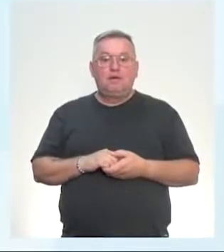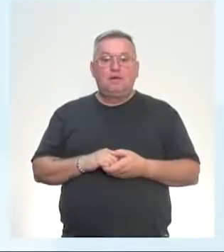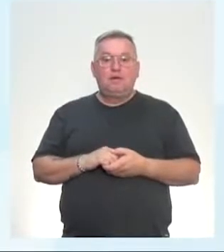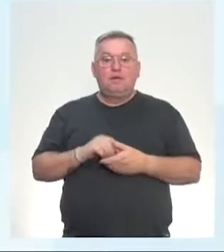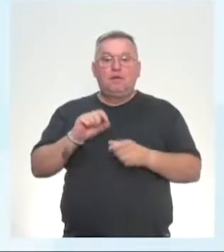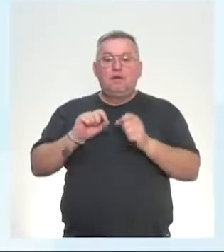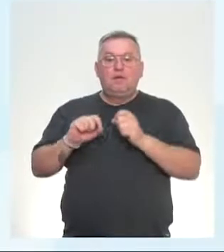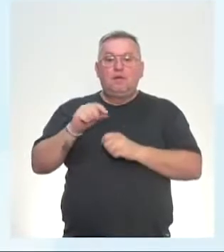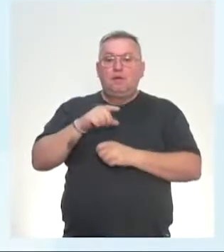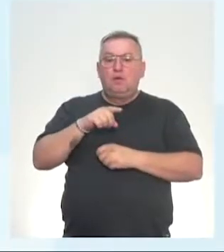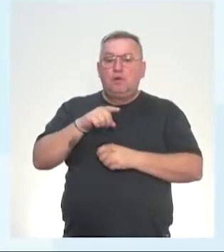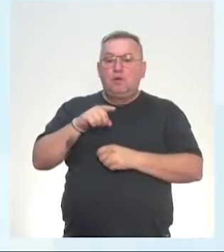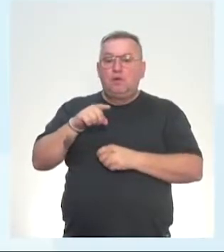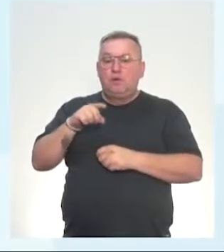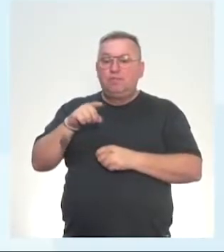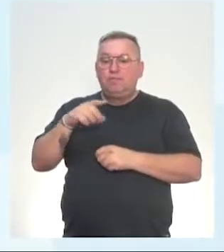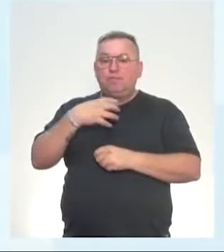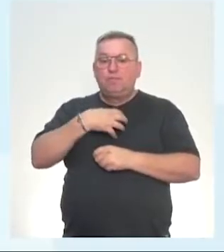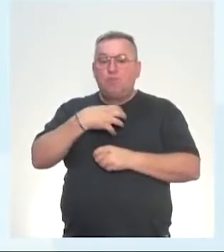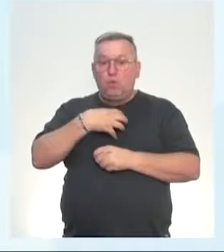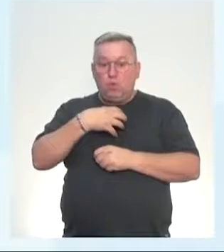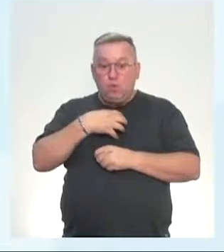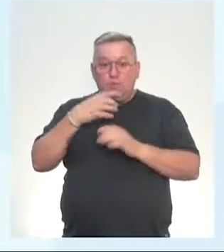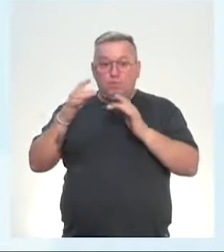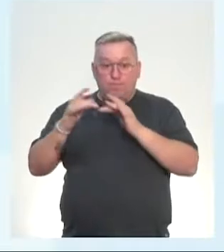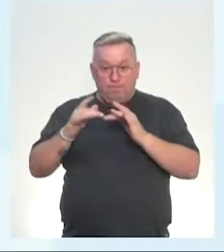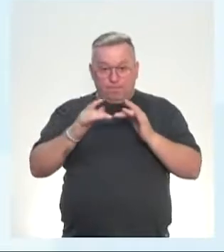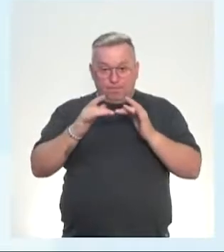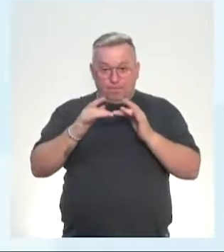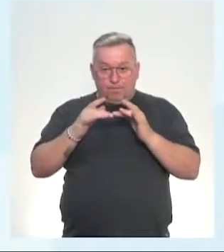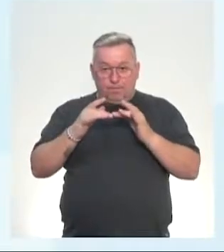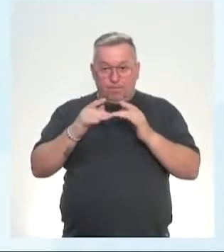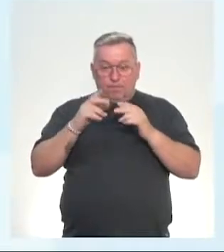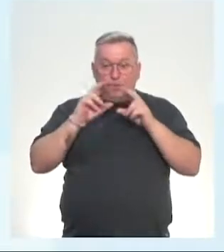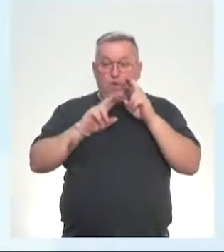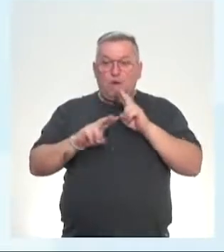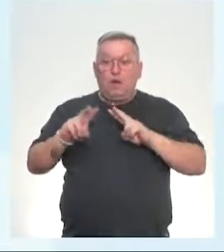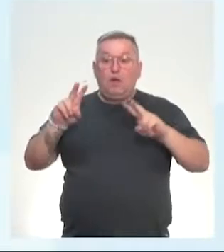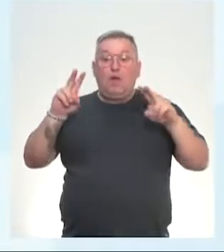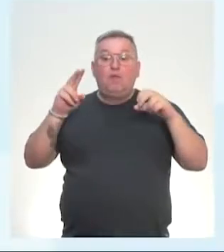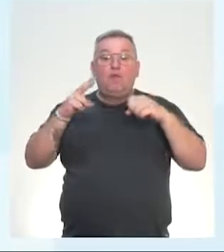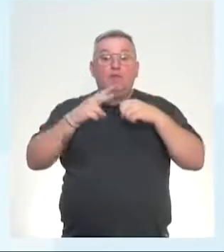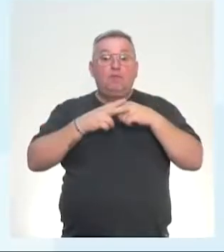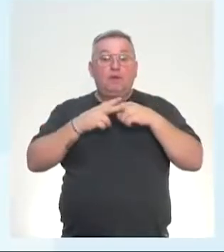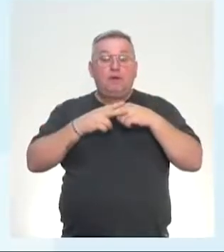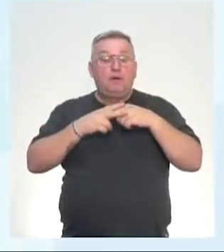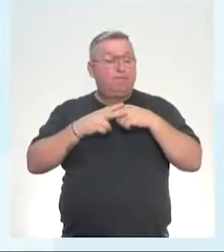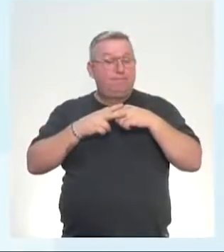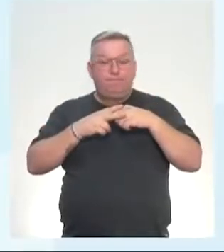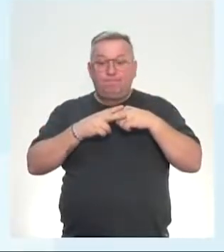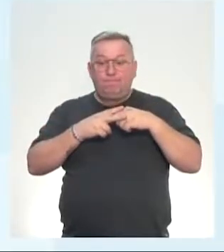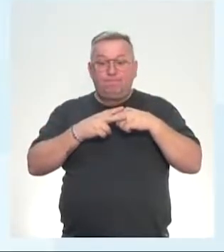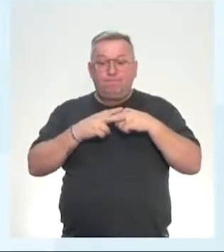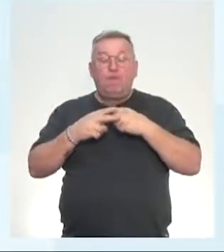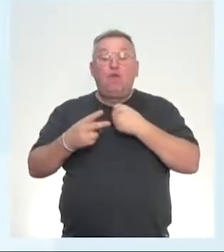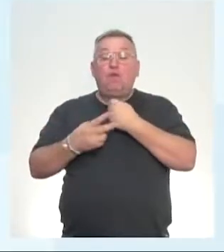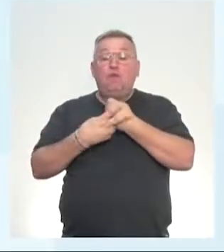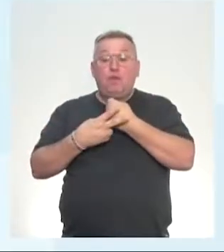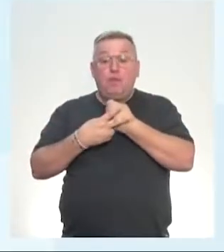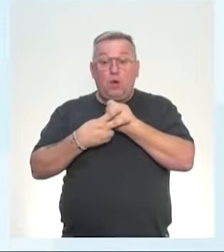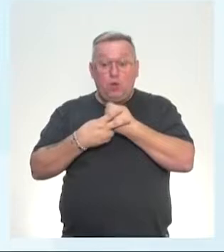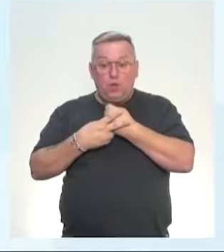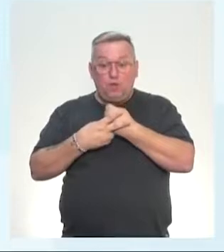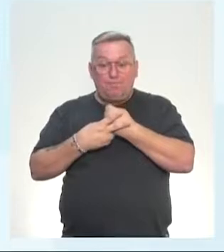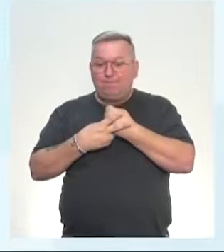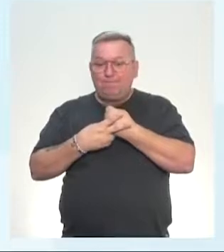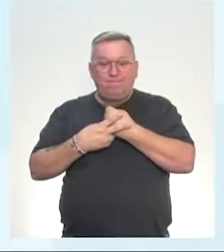essa imagem? Qual é a relação de sentido entre os elementos visuais e os não verbais? Então, no contexto aí, nós